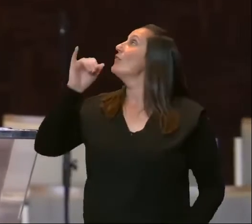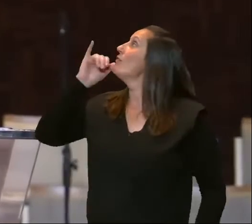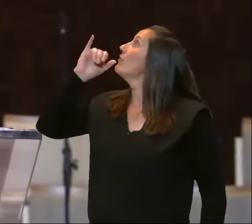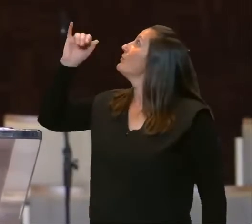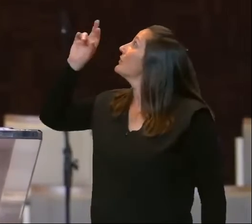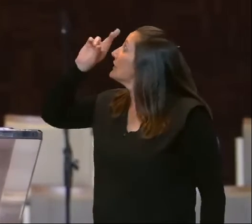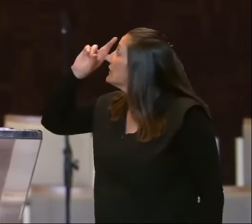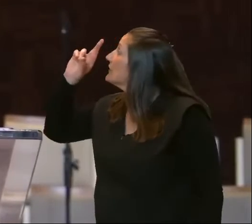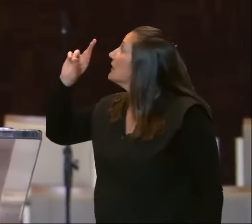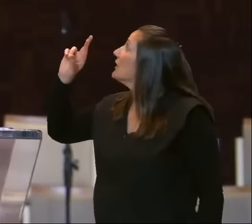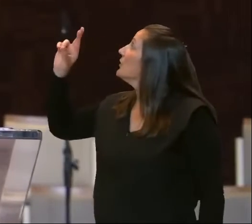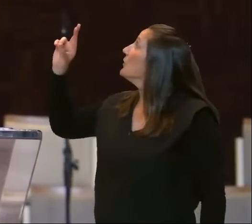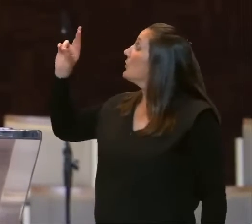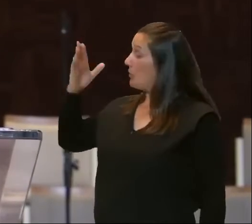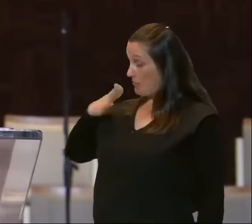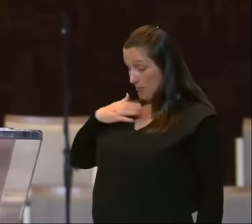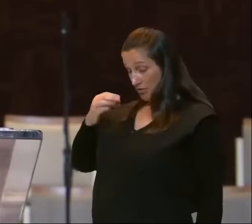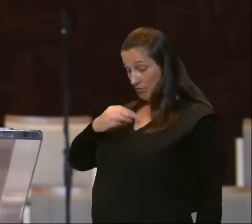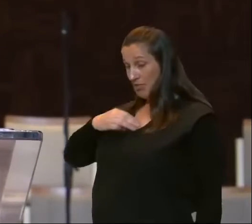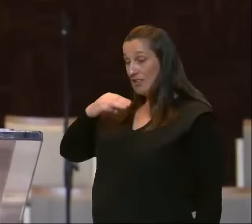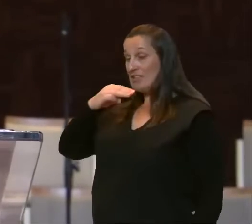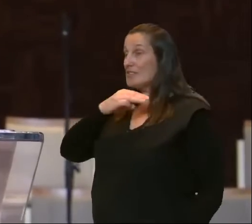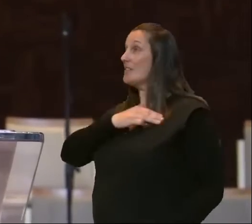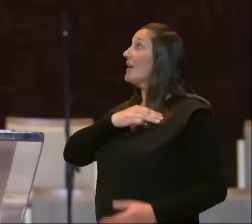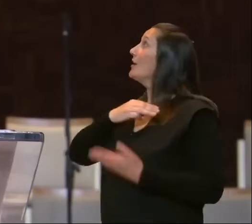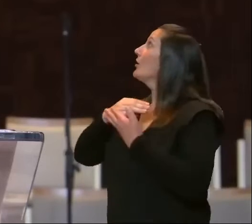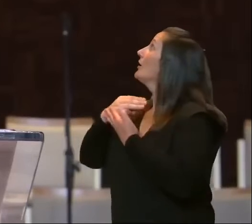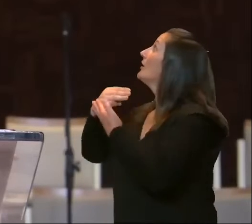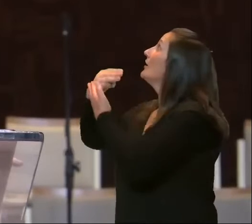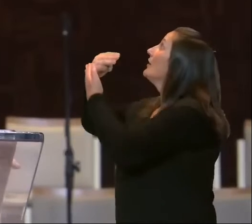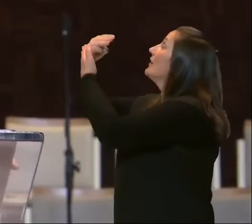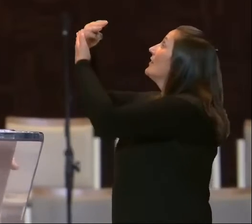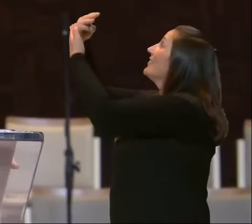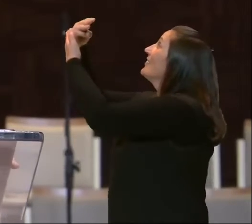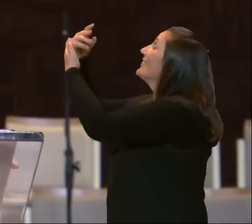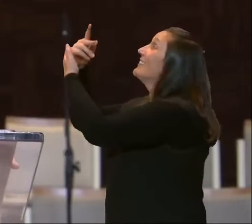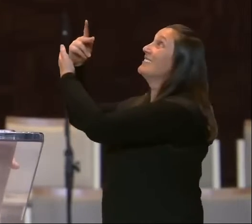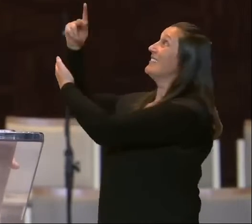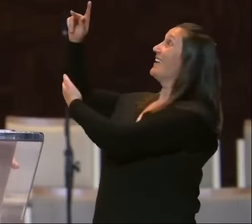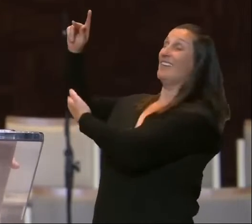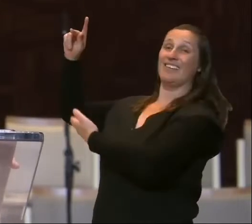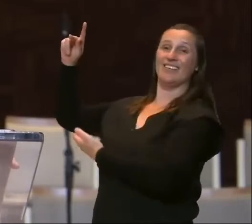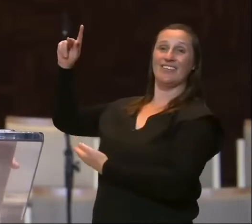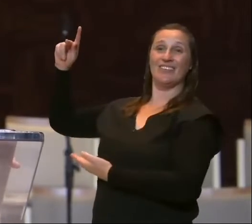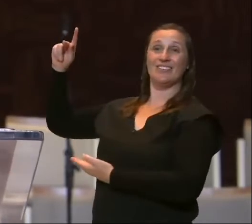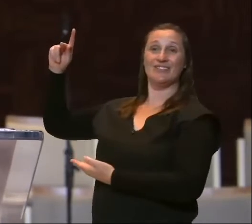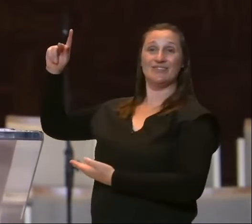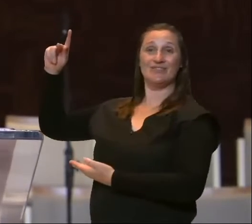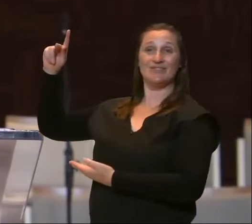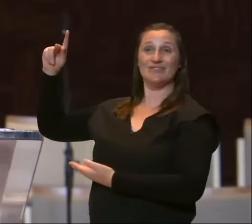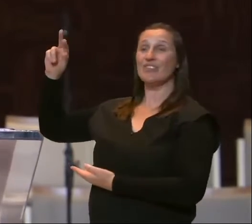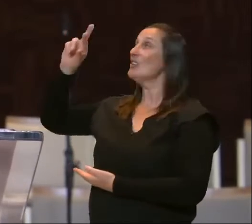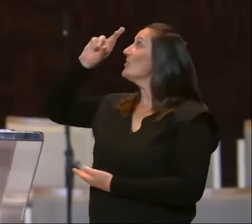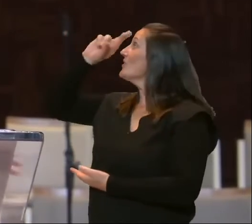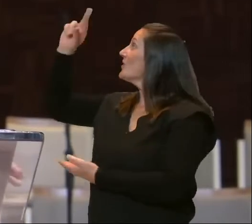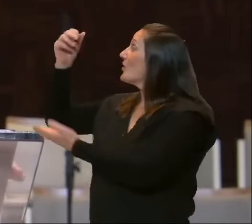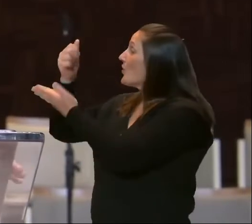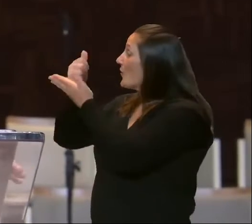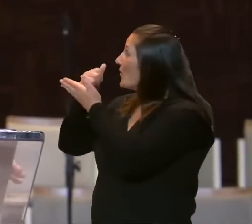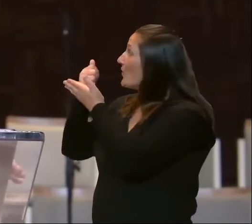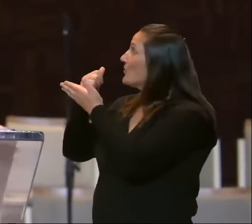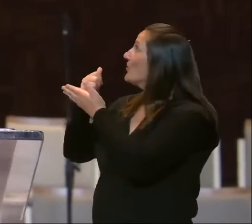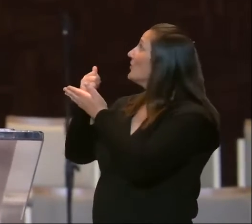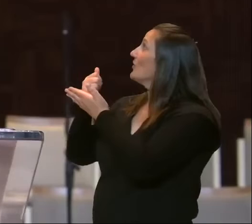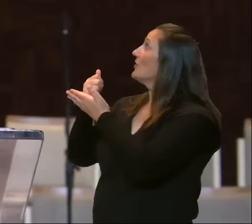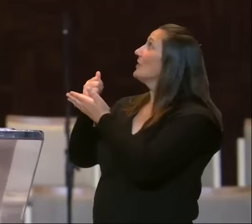Senhor, o meu ministério é teu, eu não vou me preocupar com nada. O Senhor está no controle, o Senhor me coloca